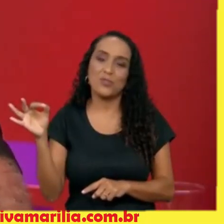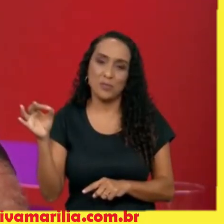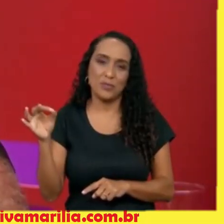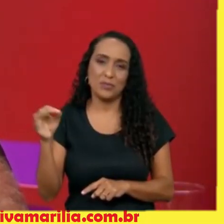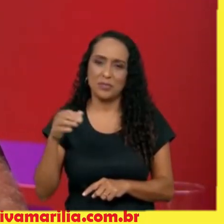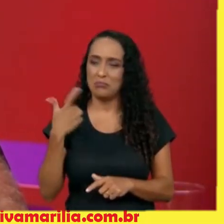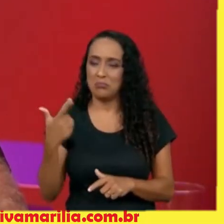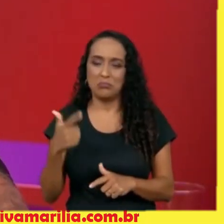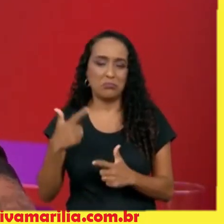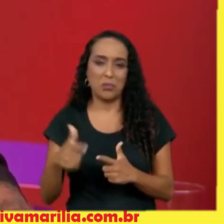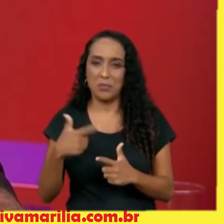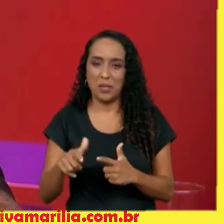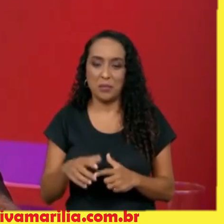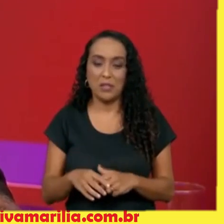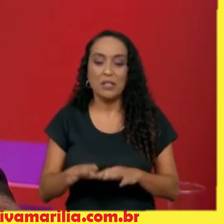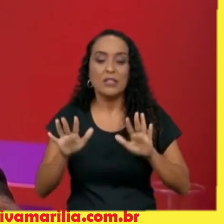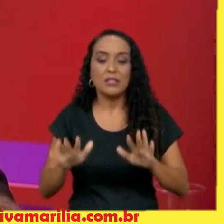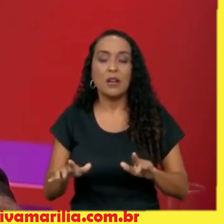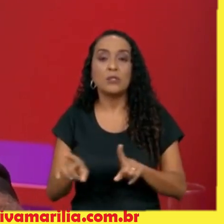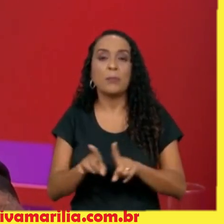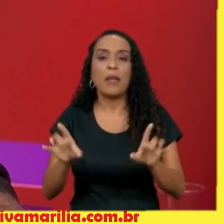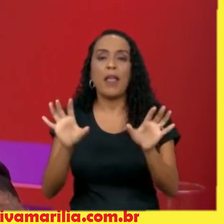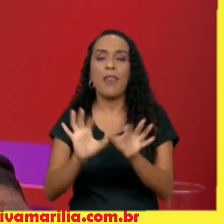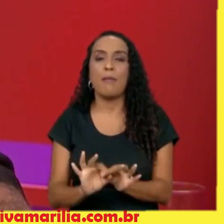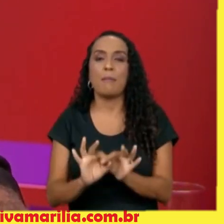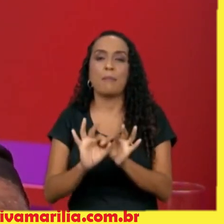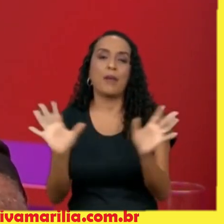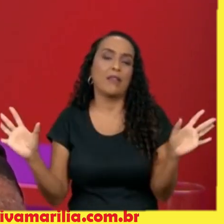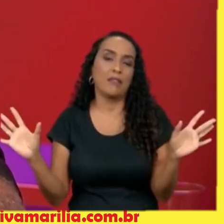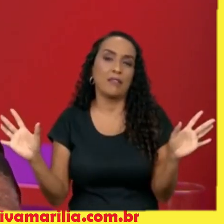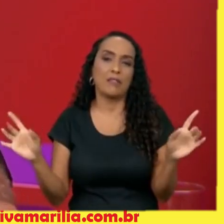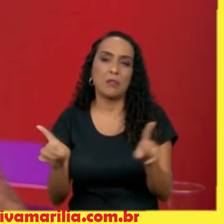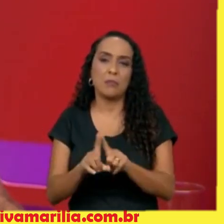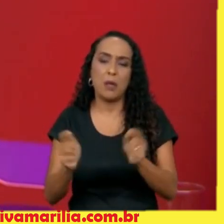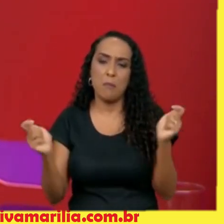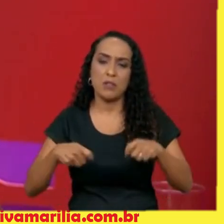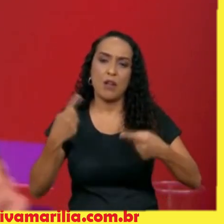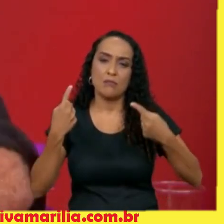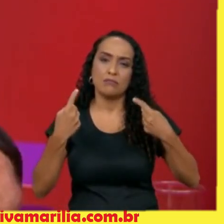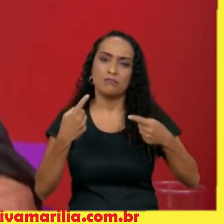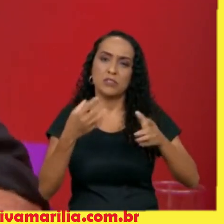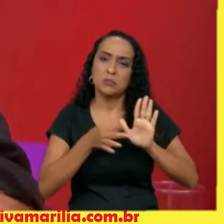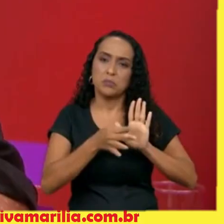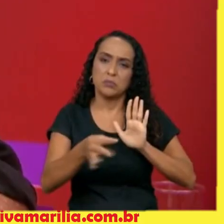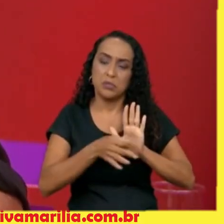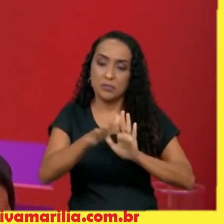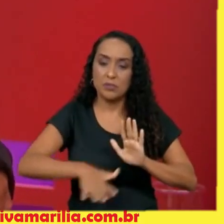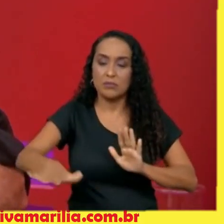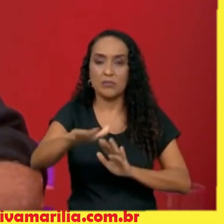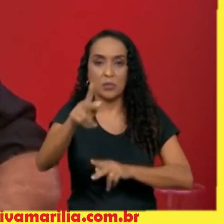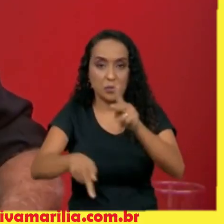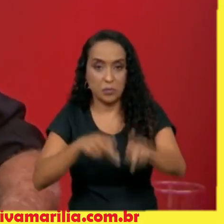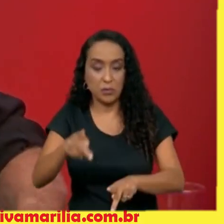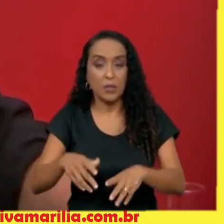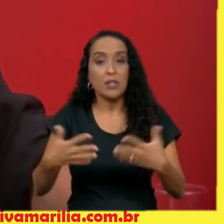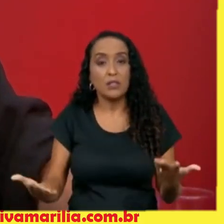nenhum problema com isso. Né? E uma enorme liberdade e potencial crítico na esfera pública, etc, etc. Né? Então, eu